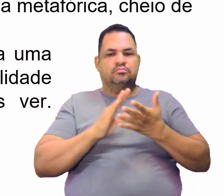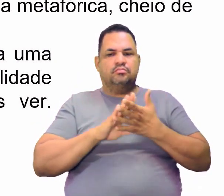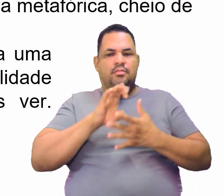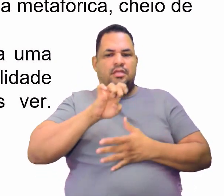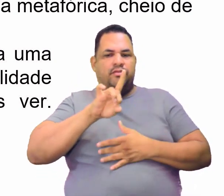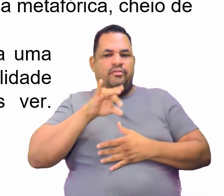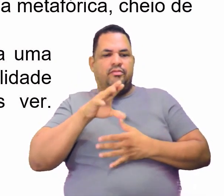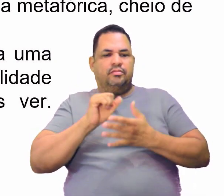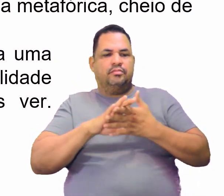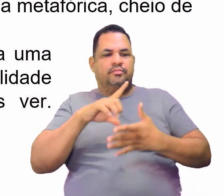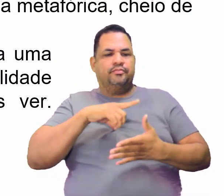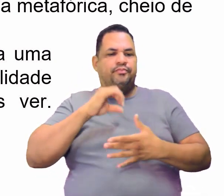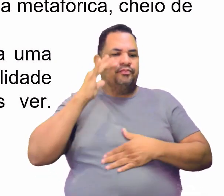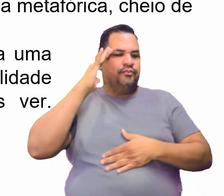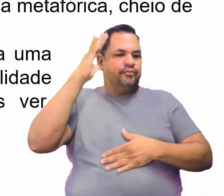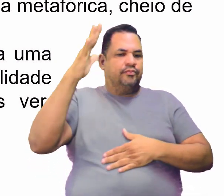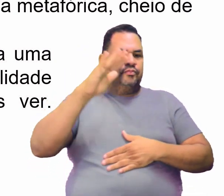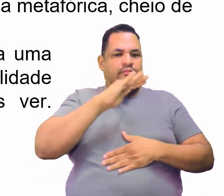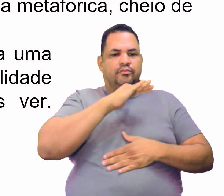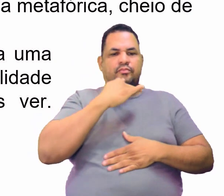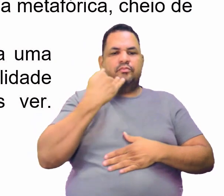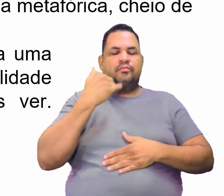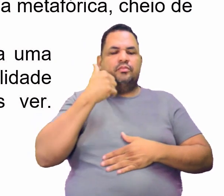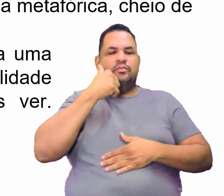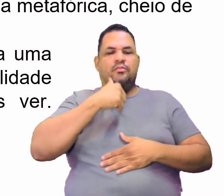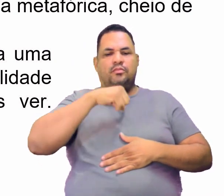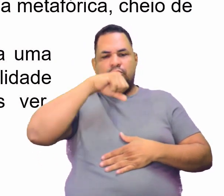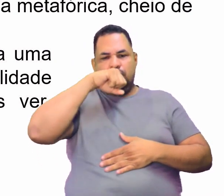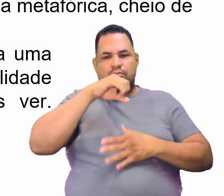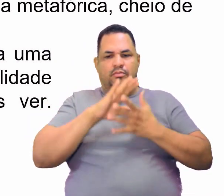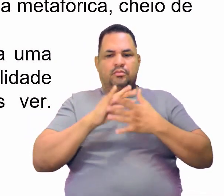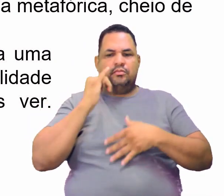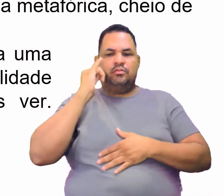metafórica, cheio de imaginação, a morte da mãe